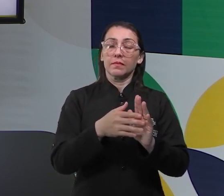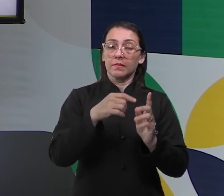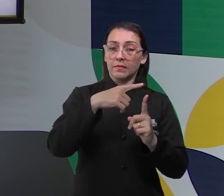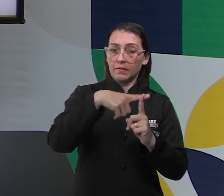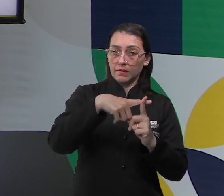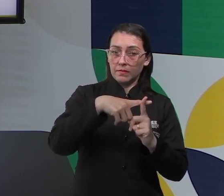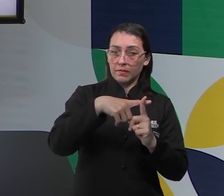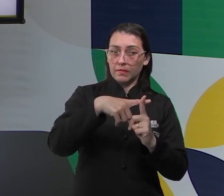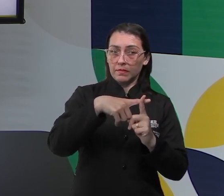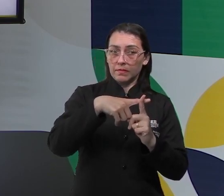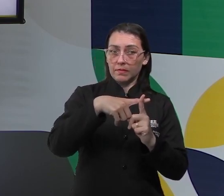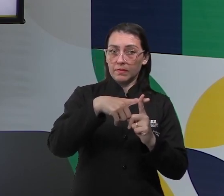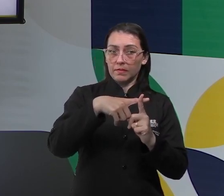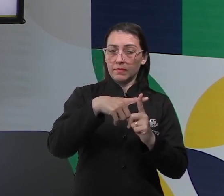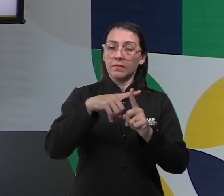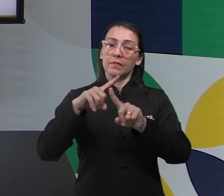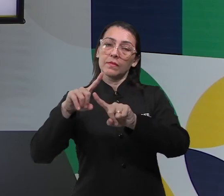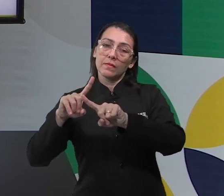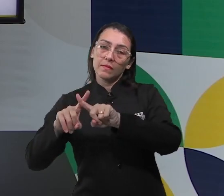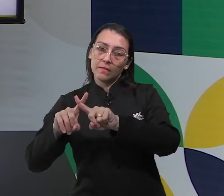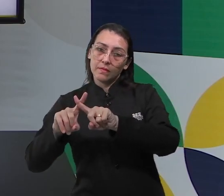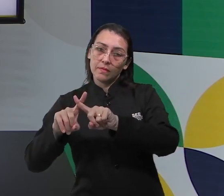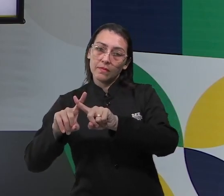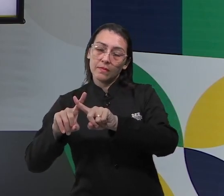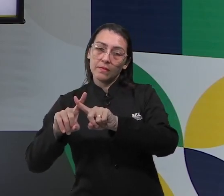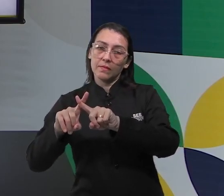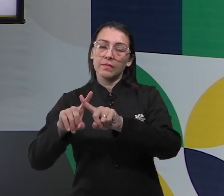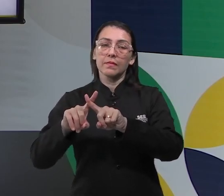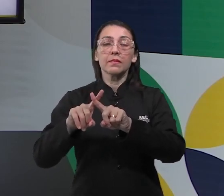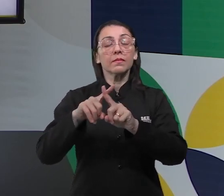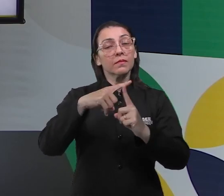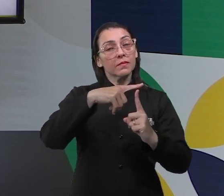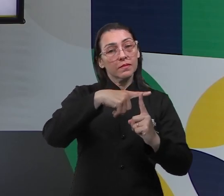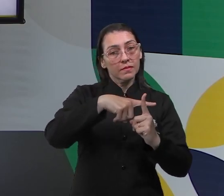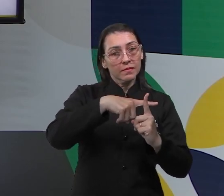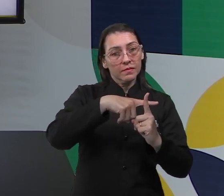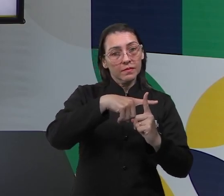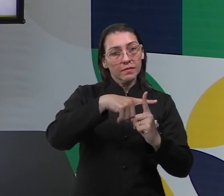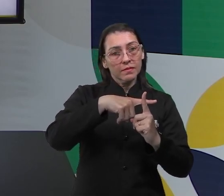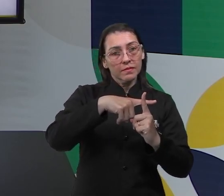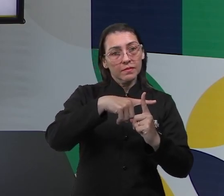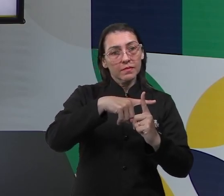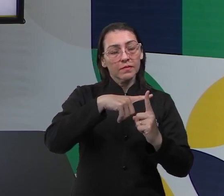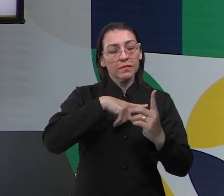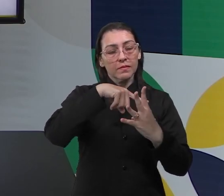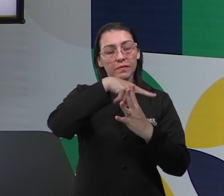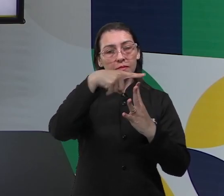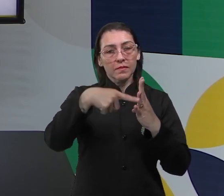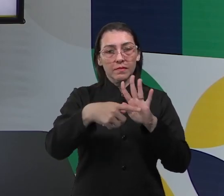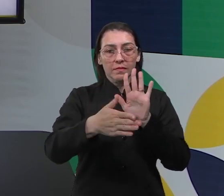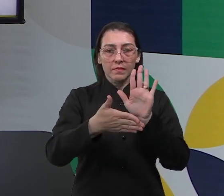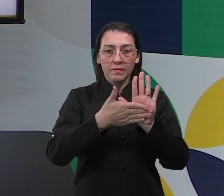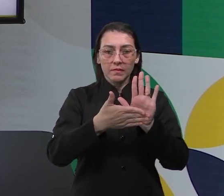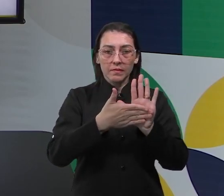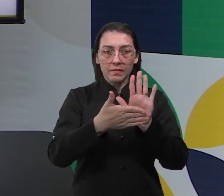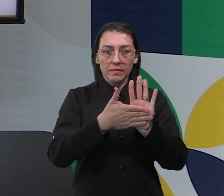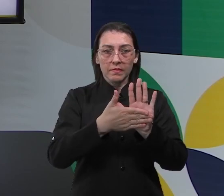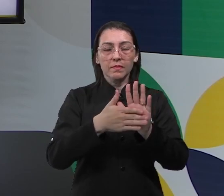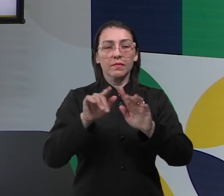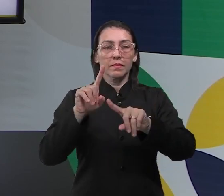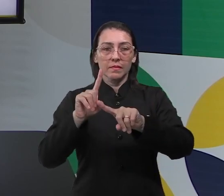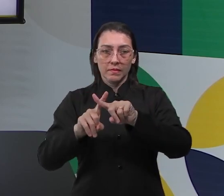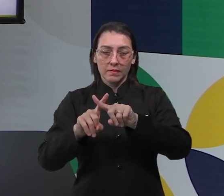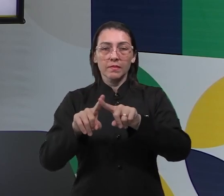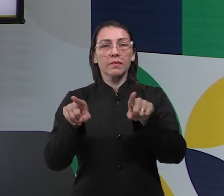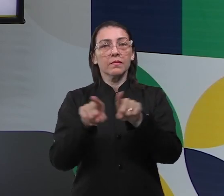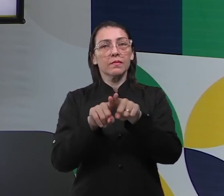adição quanto para a multiplicação. A adição tem 4 propriedades e a multiplicação